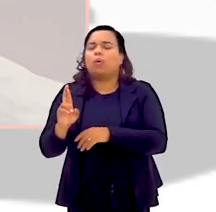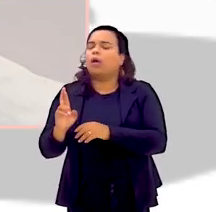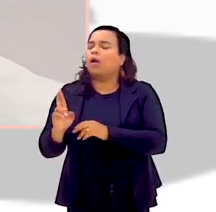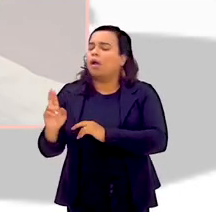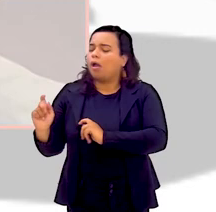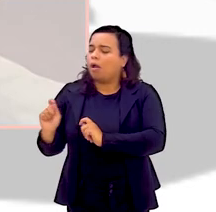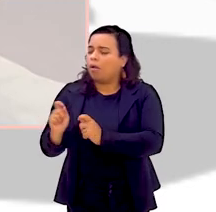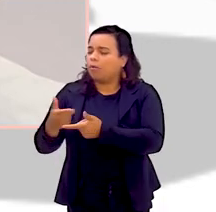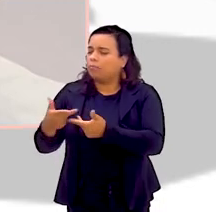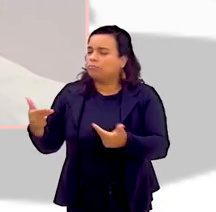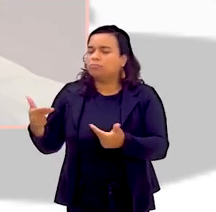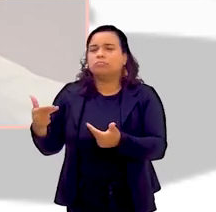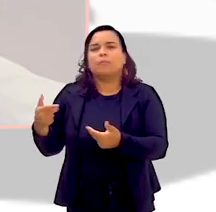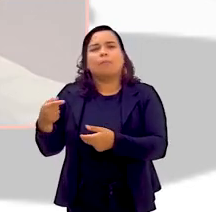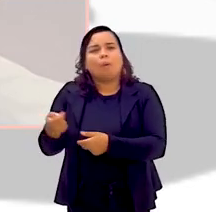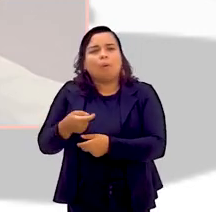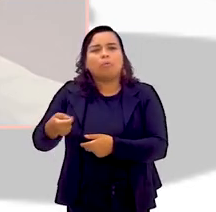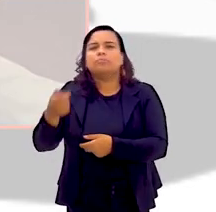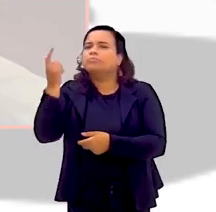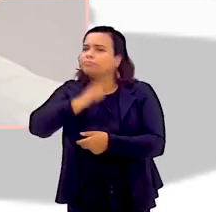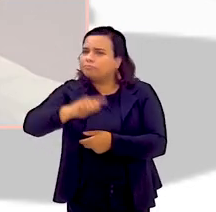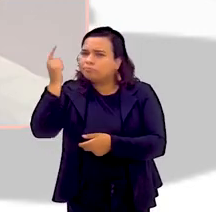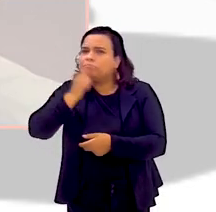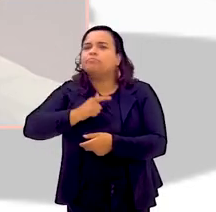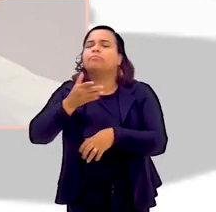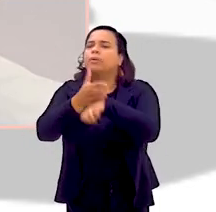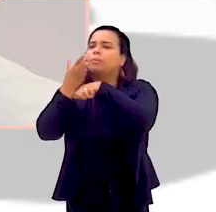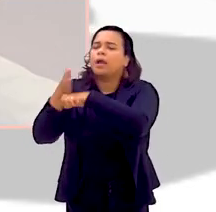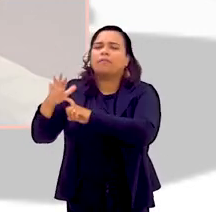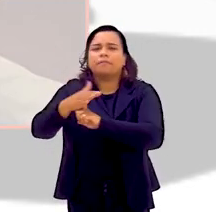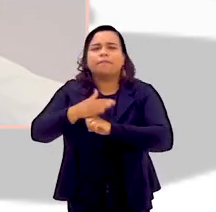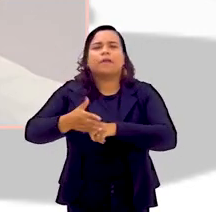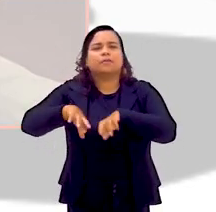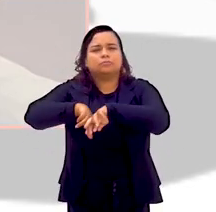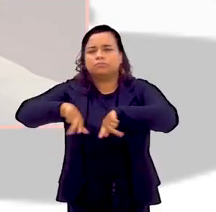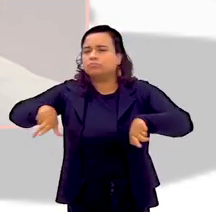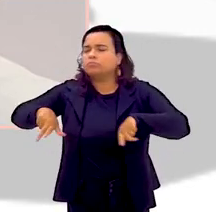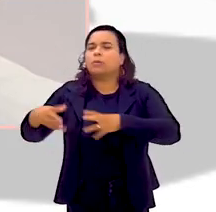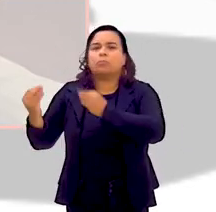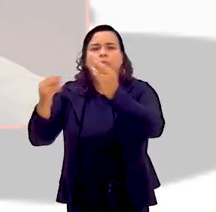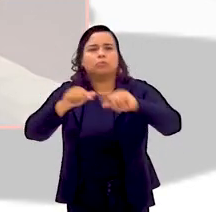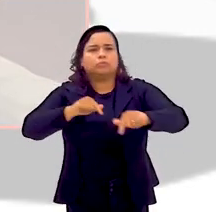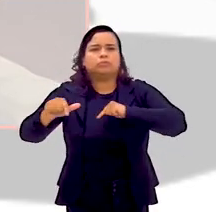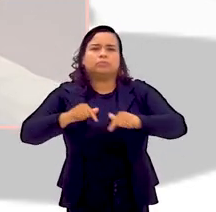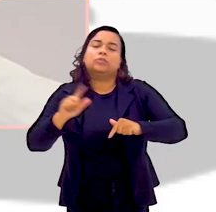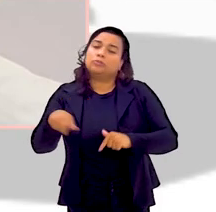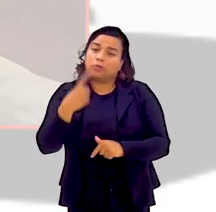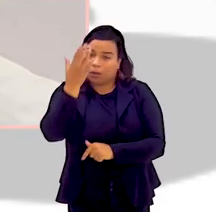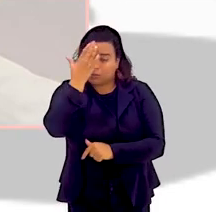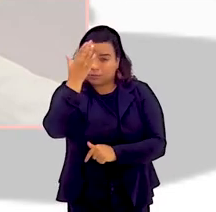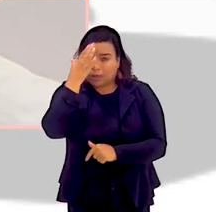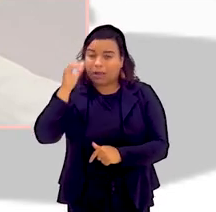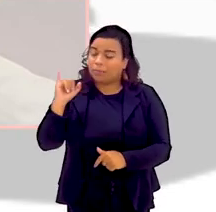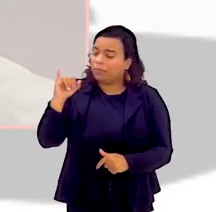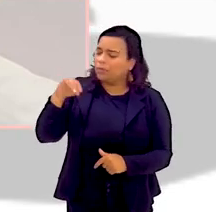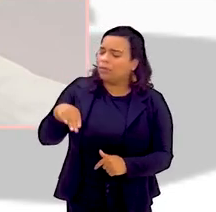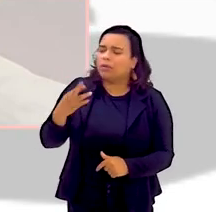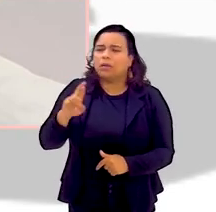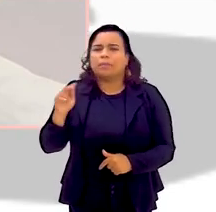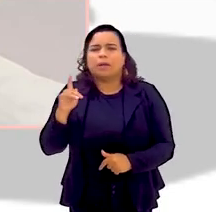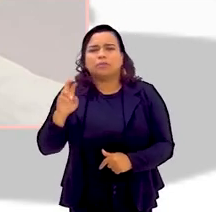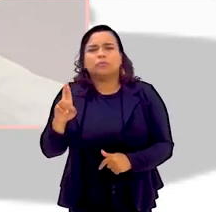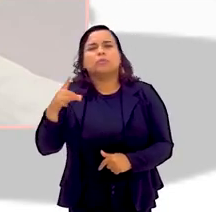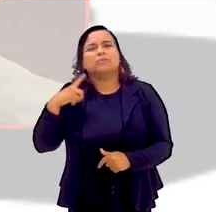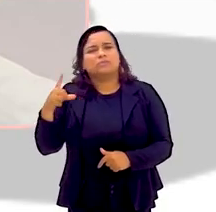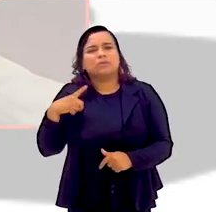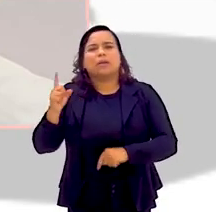fazer muito, né, em termos de atração, participação de feiras. É claro que ela lida, né, a Embratur, com uma